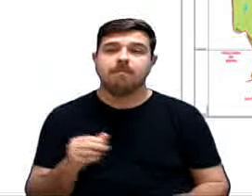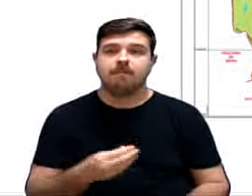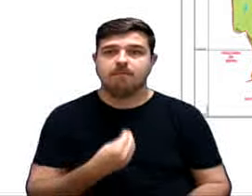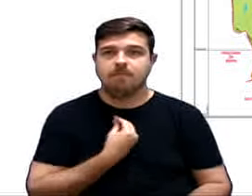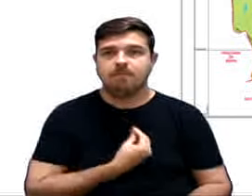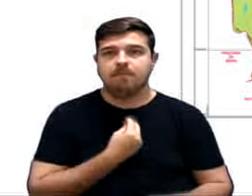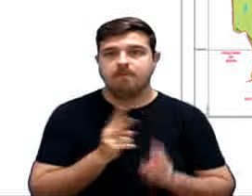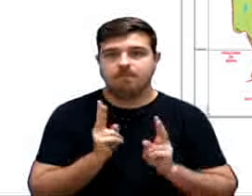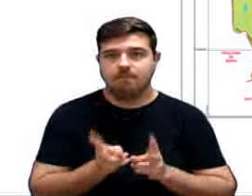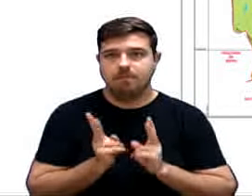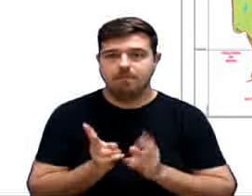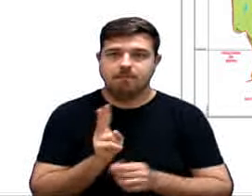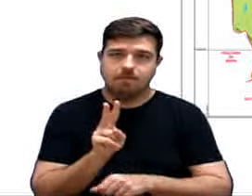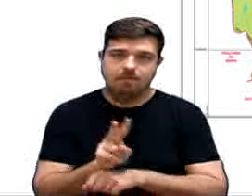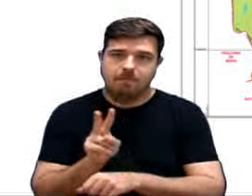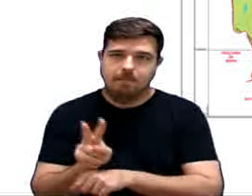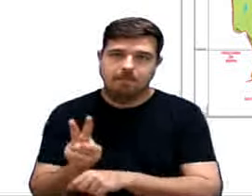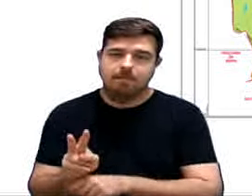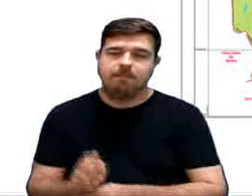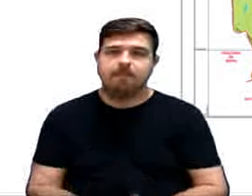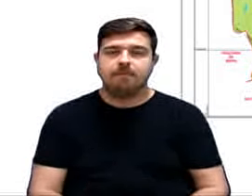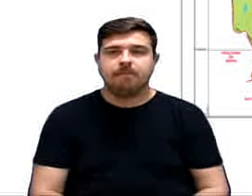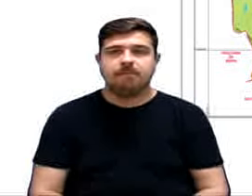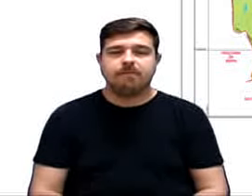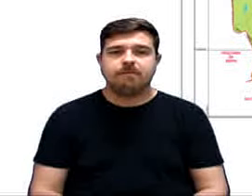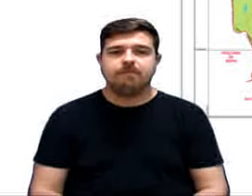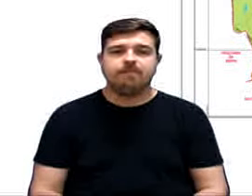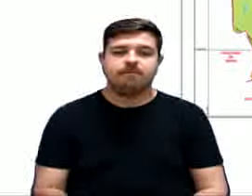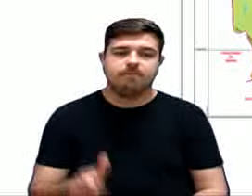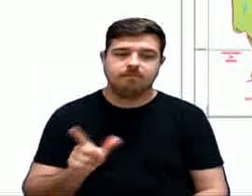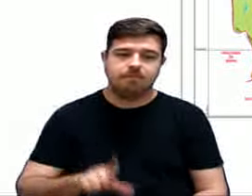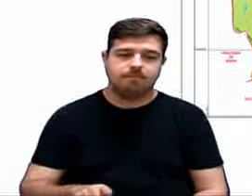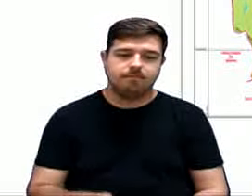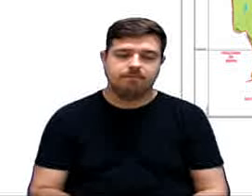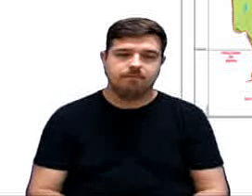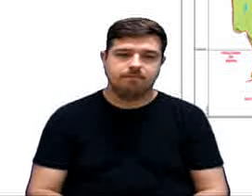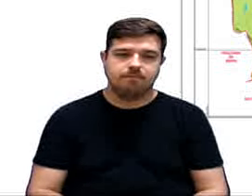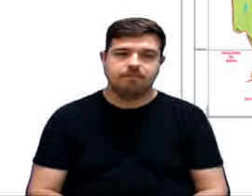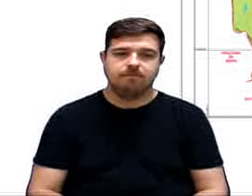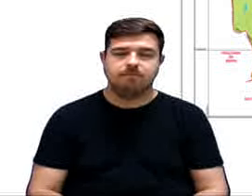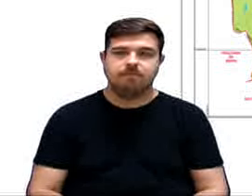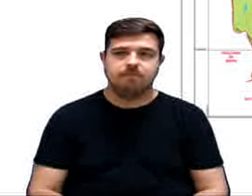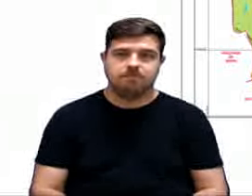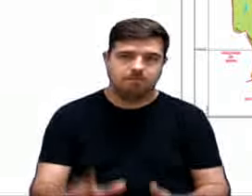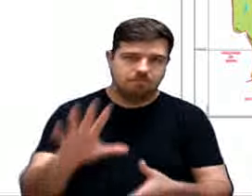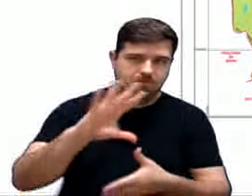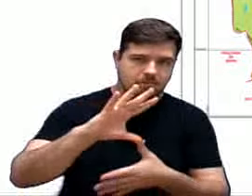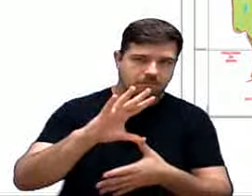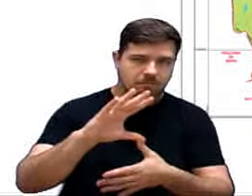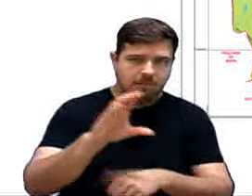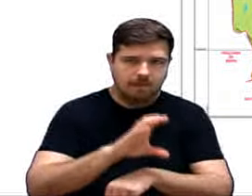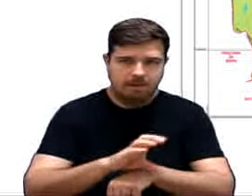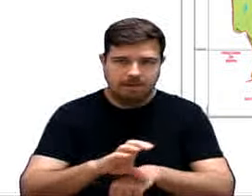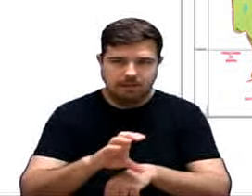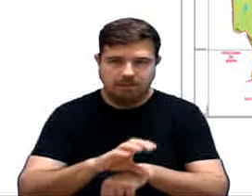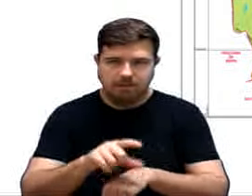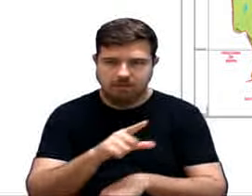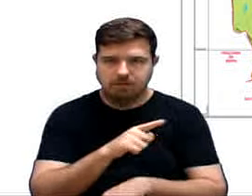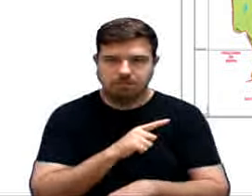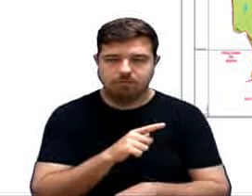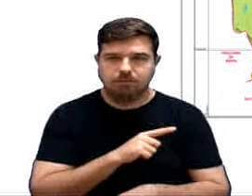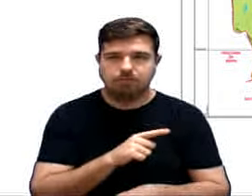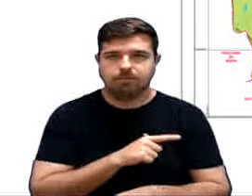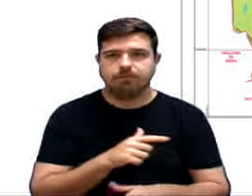e a a achura em cinza um tom mais escuro